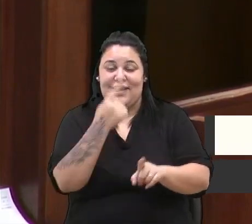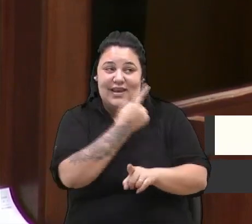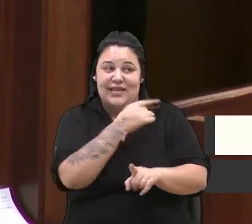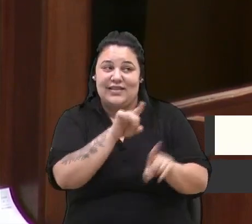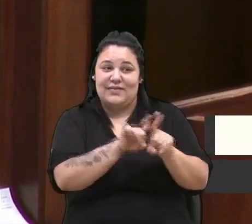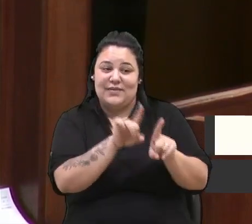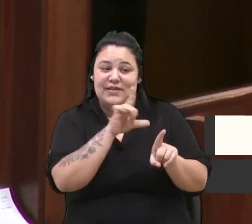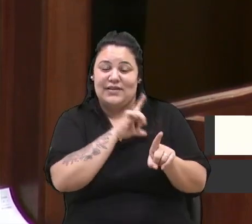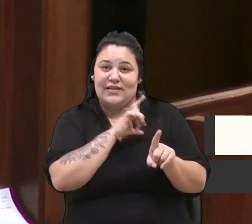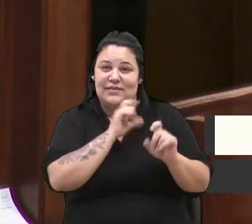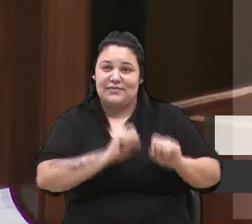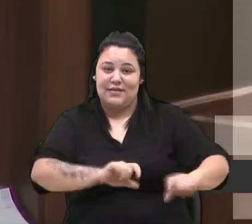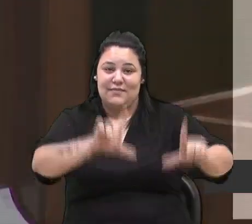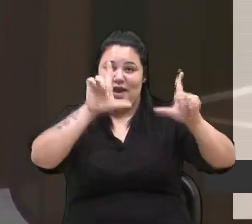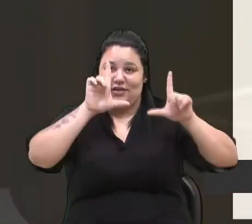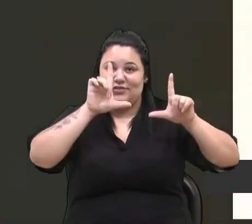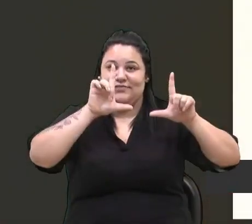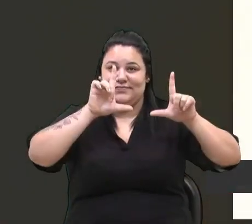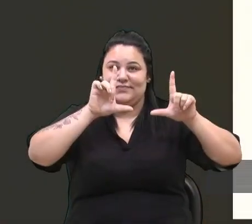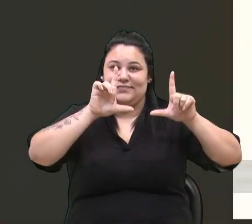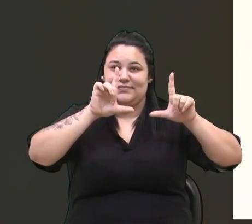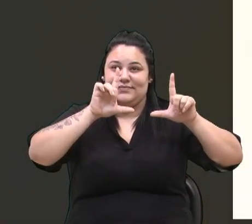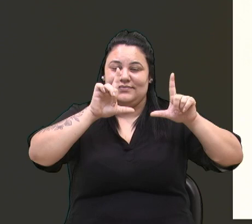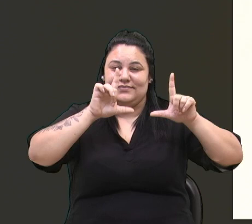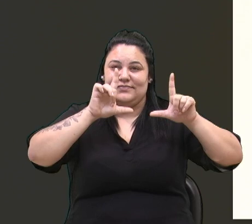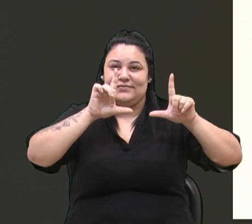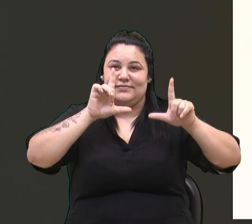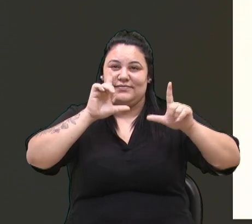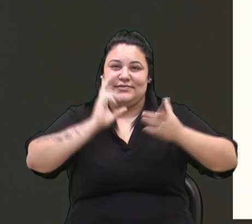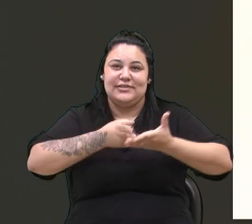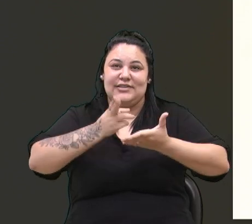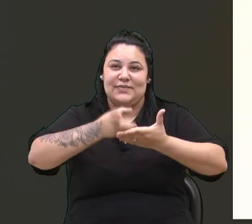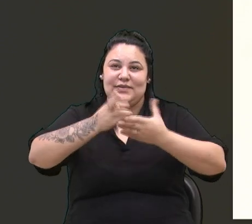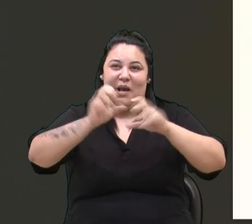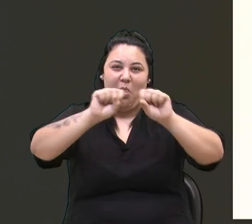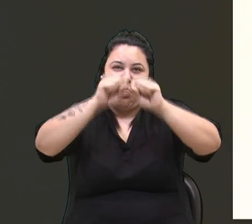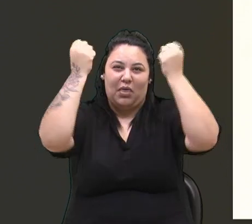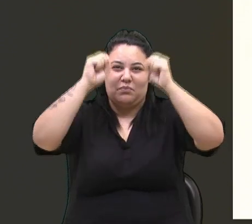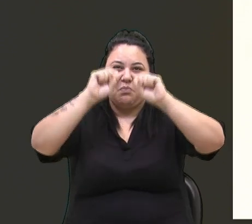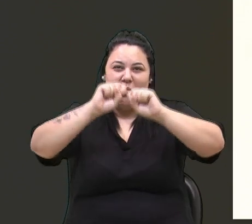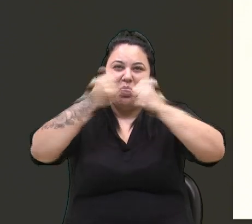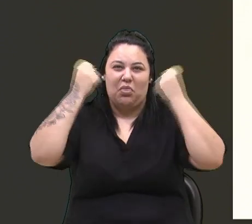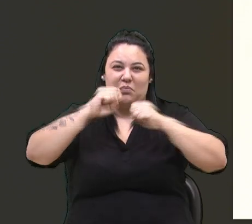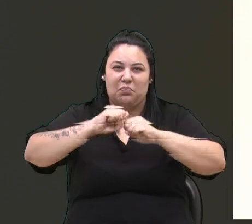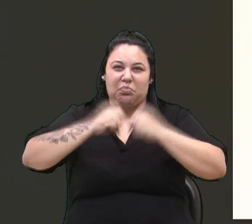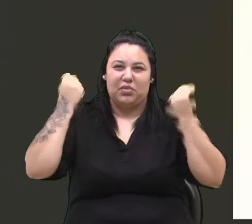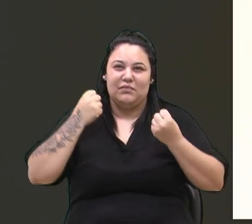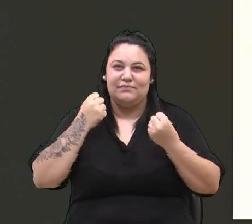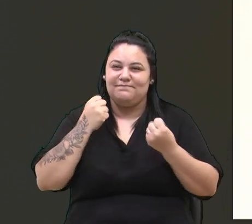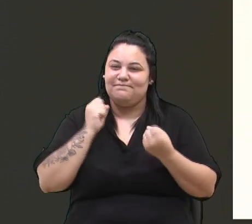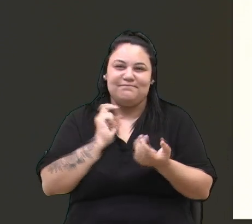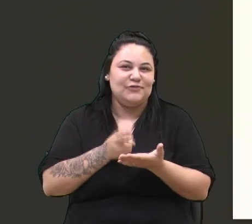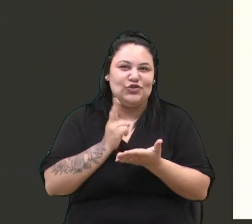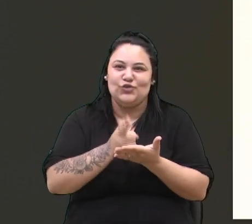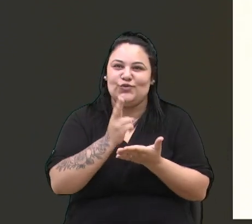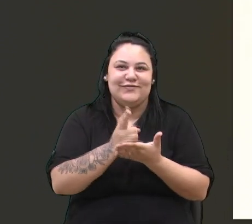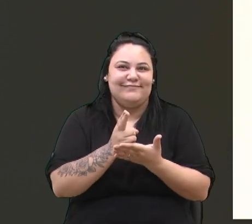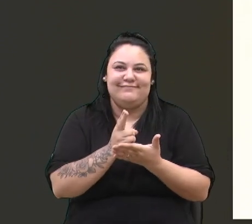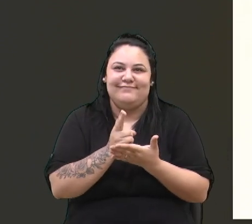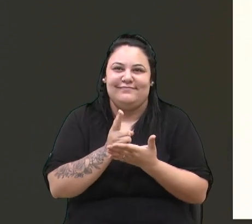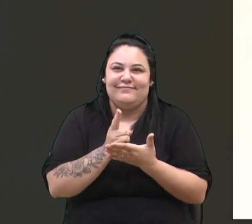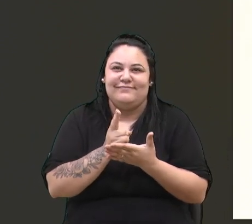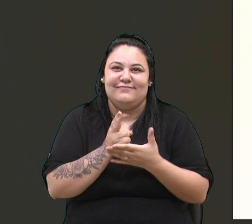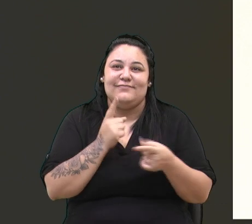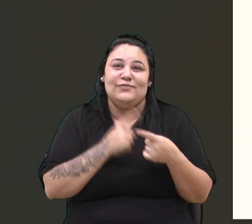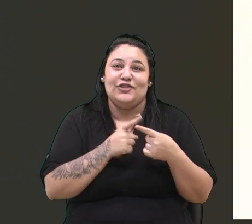imagem de janelas. A tendência é sempre quebrar ainda mais o que está quebrado. A gente não fica